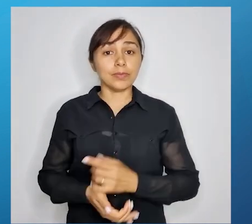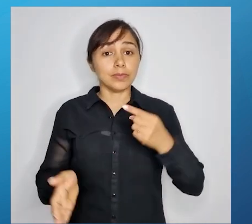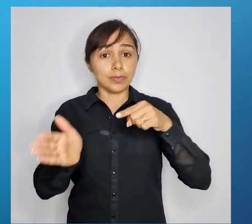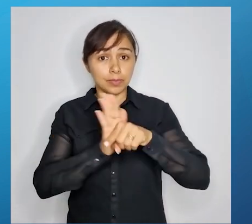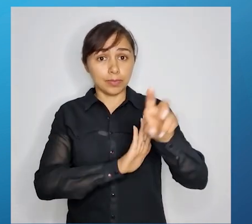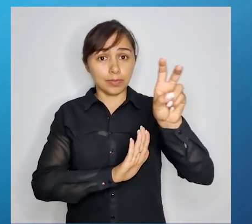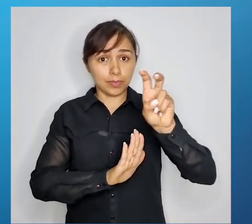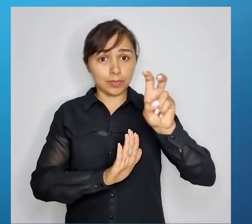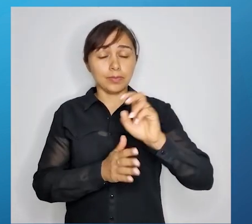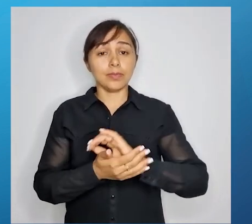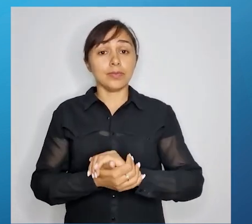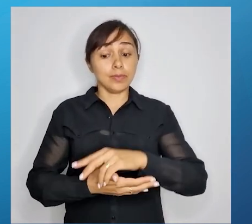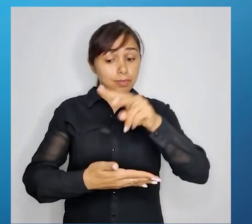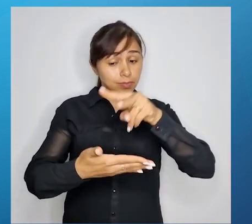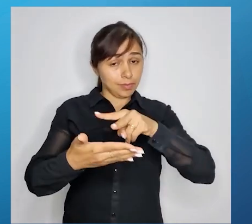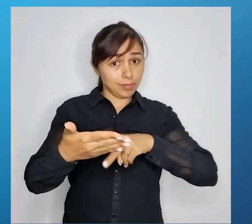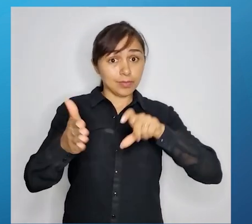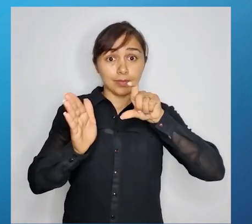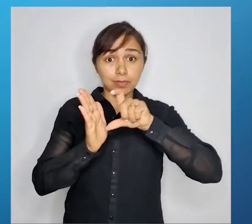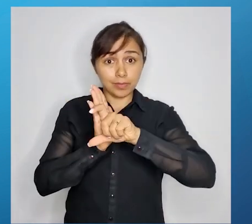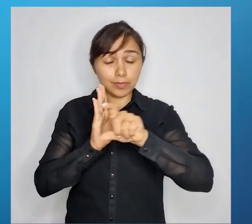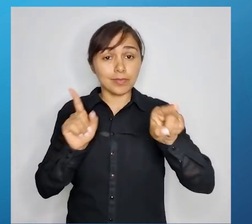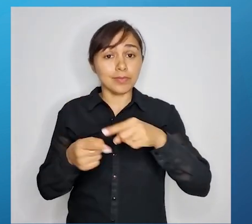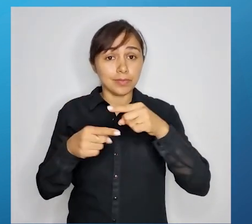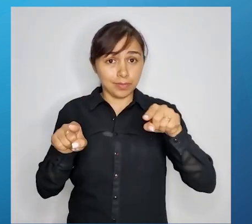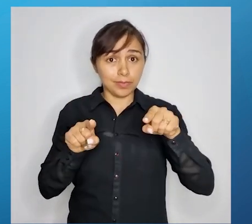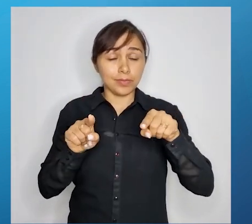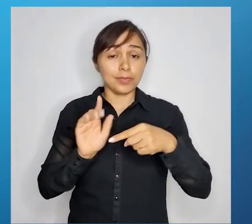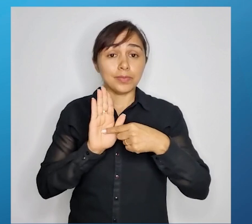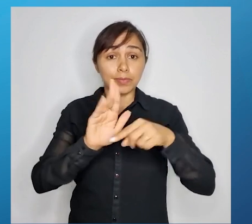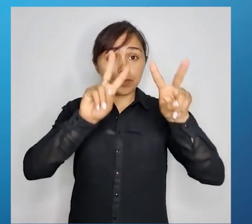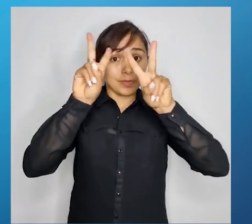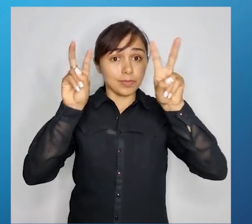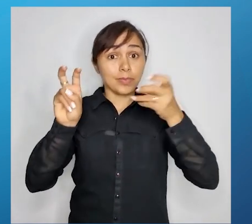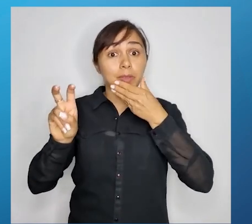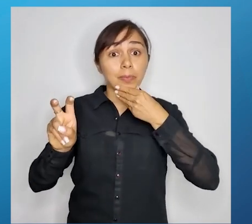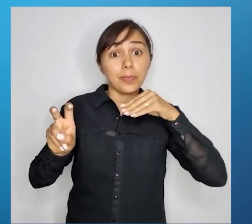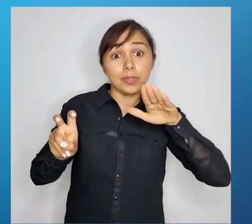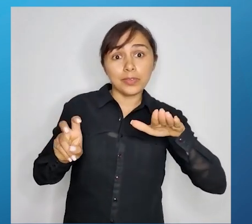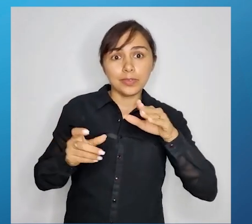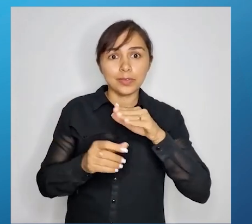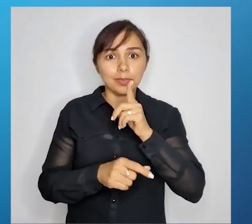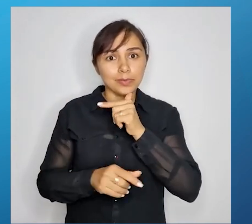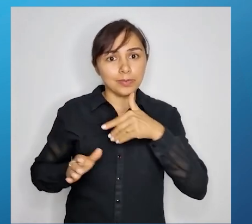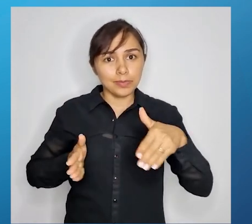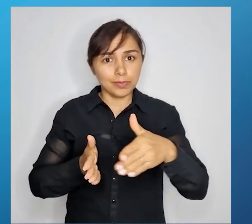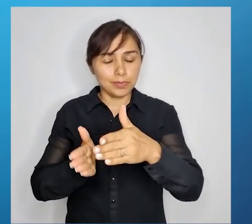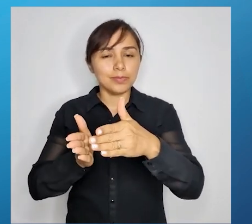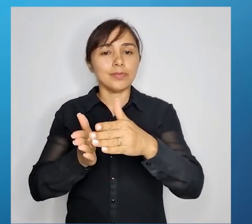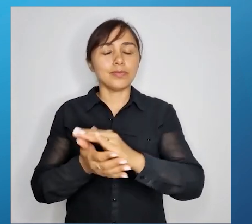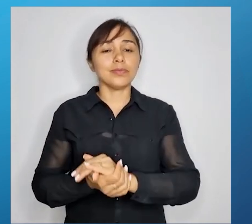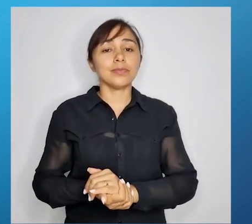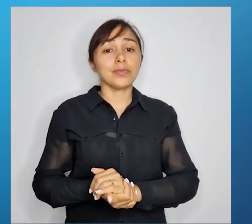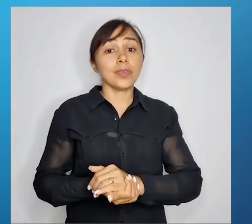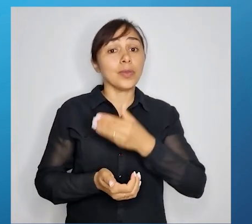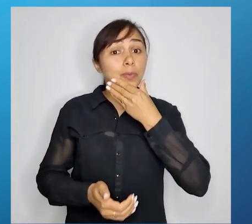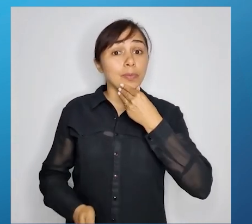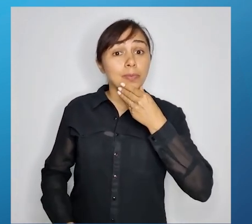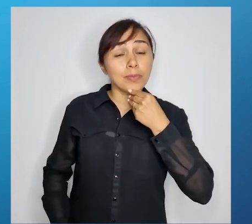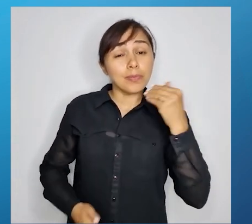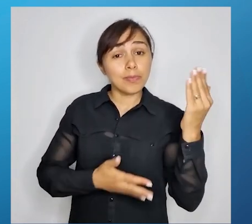5. Leia o trecho da música abaixo. Menino do Rio. Menino do Rio, calor que provoca